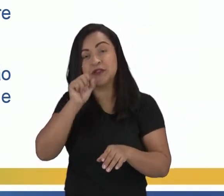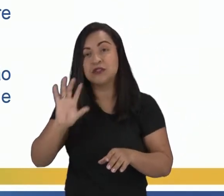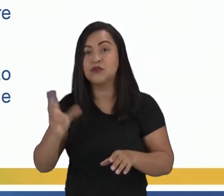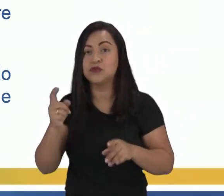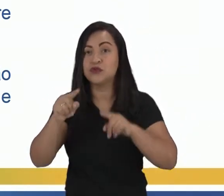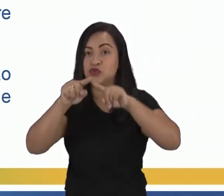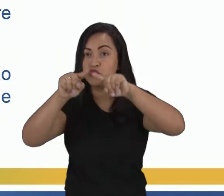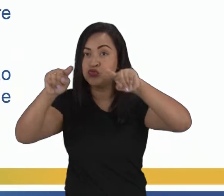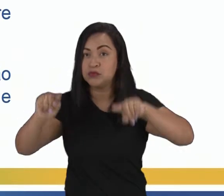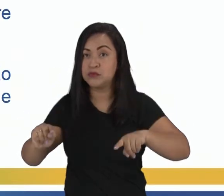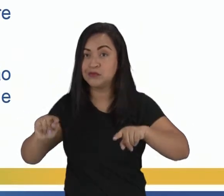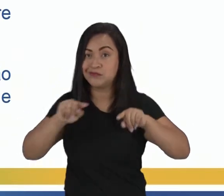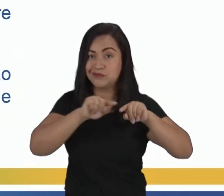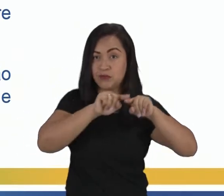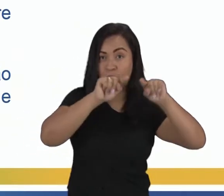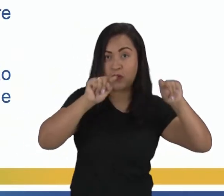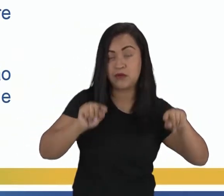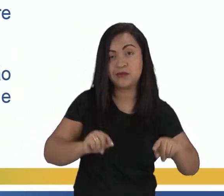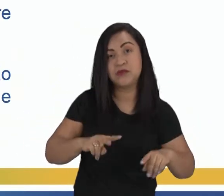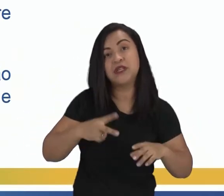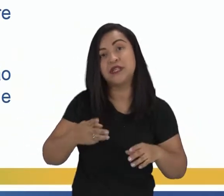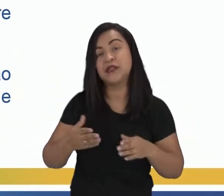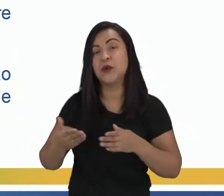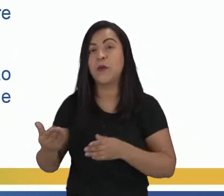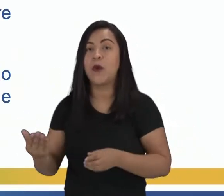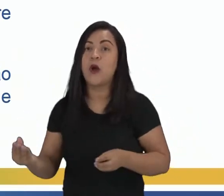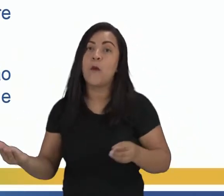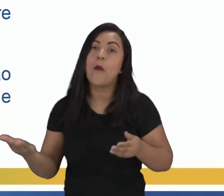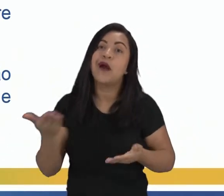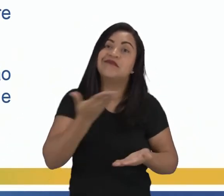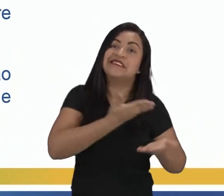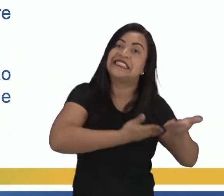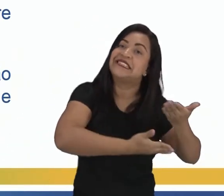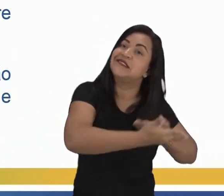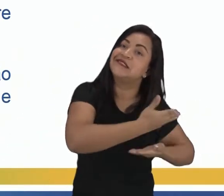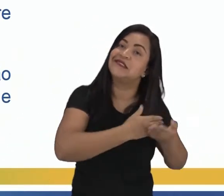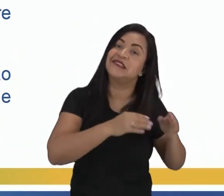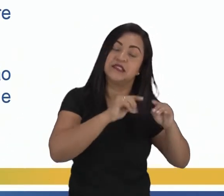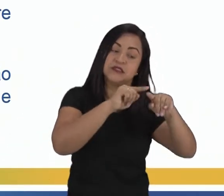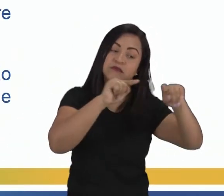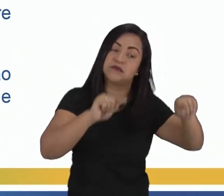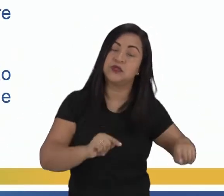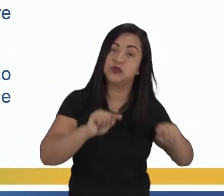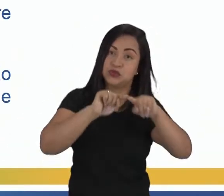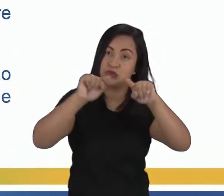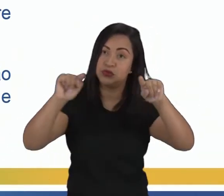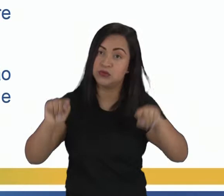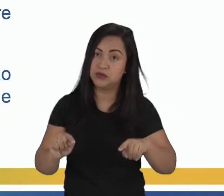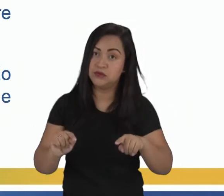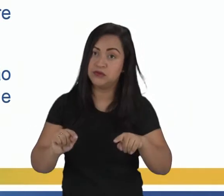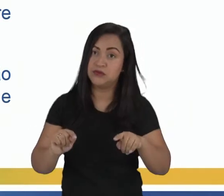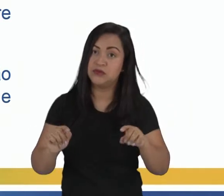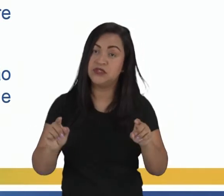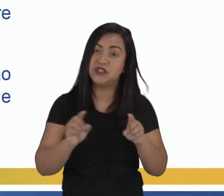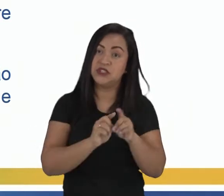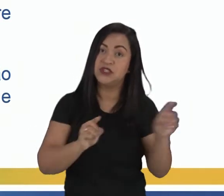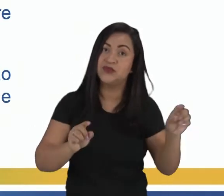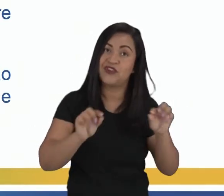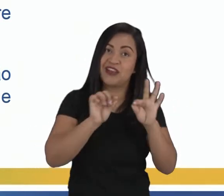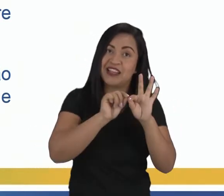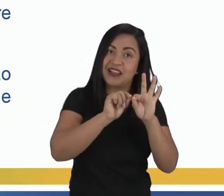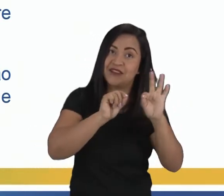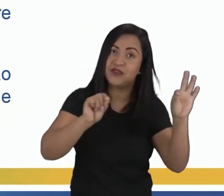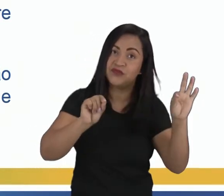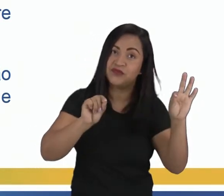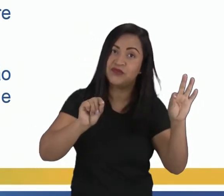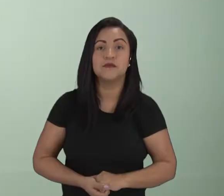nos blocos. Então, é uma transmissão de força que atuam entre dois corpos que estão ligados entre si através de um